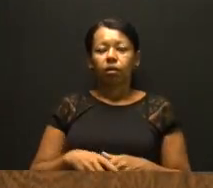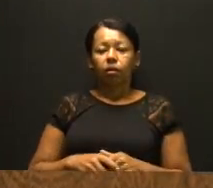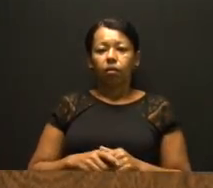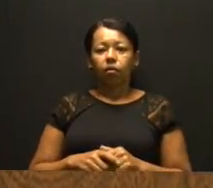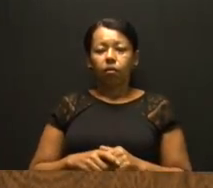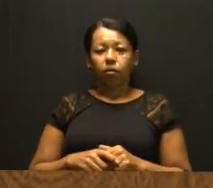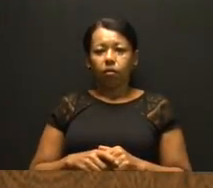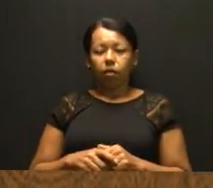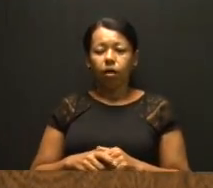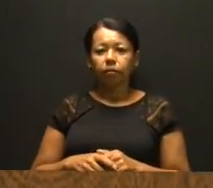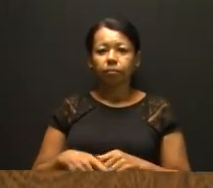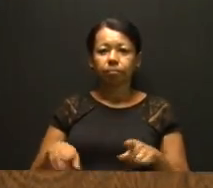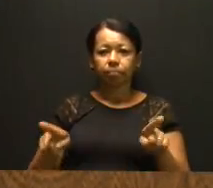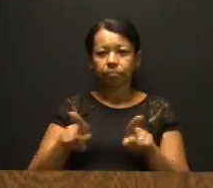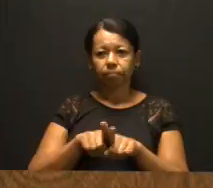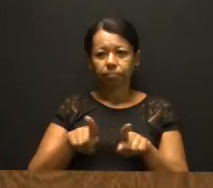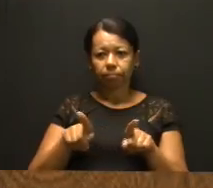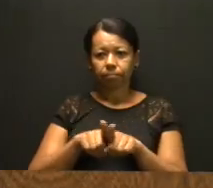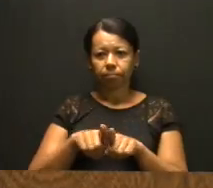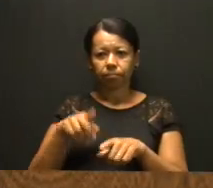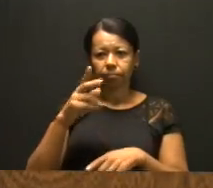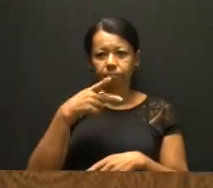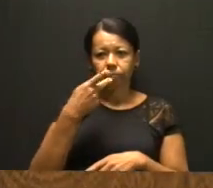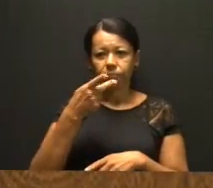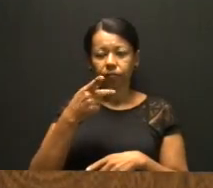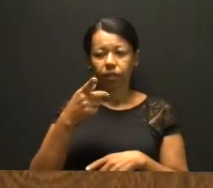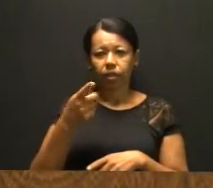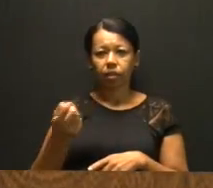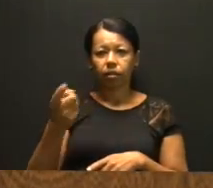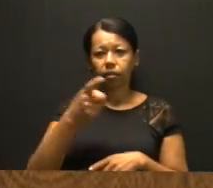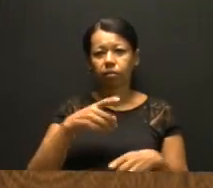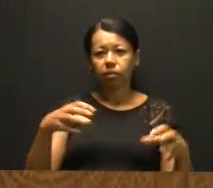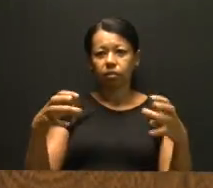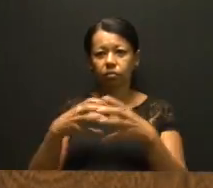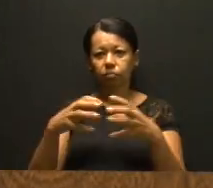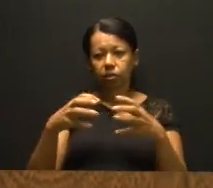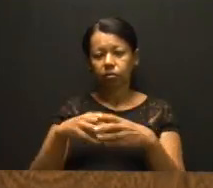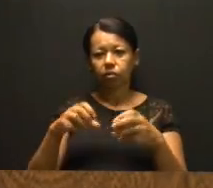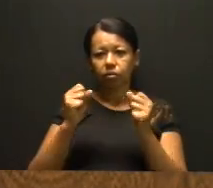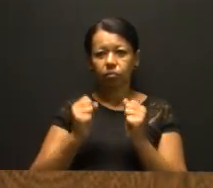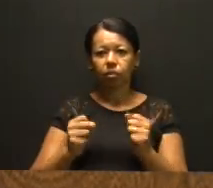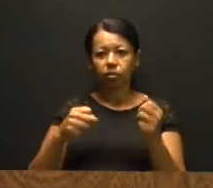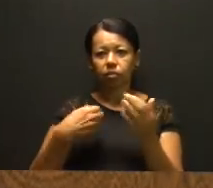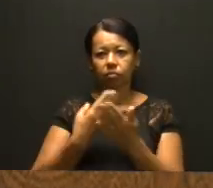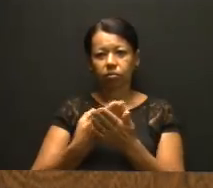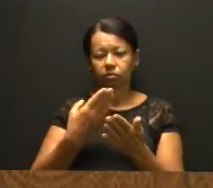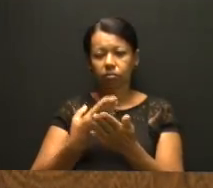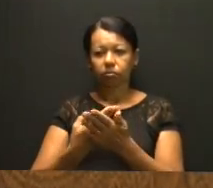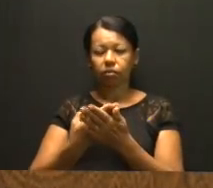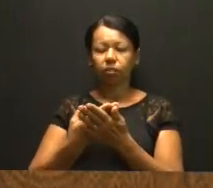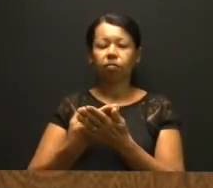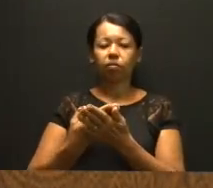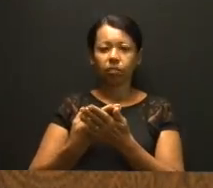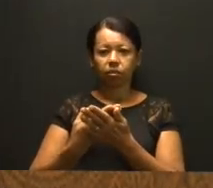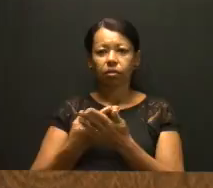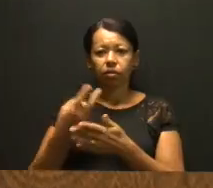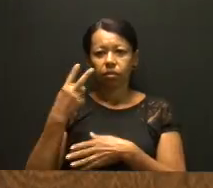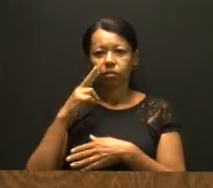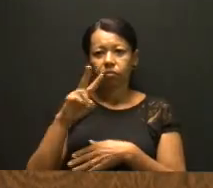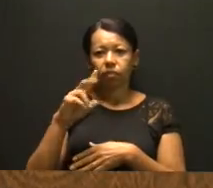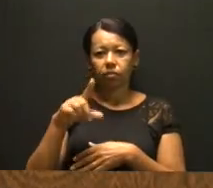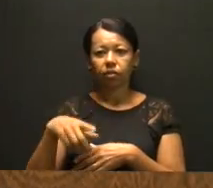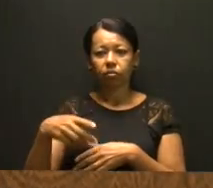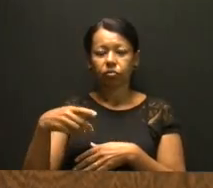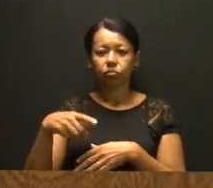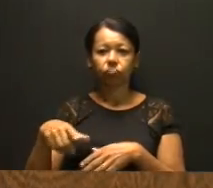formas. Assim, nos aspectos que cabe a essas comissões, a análise, o técnico, jurídico e legal,